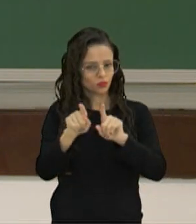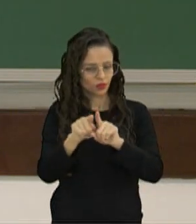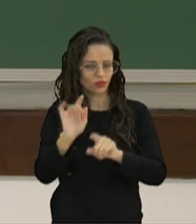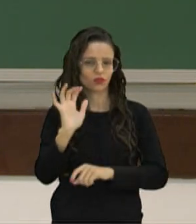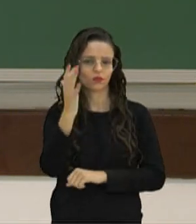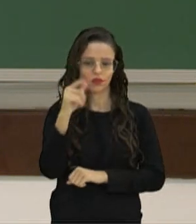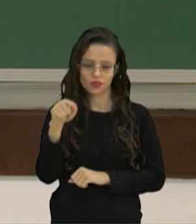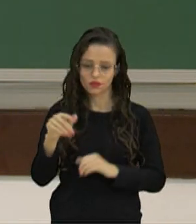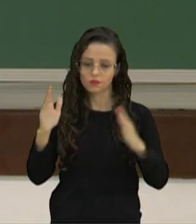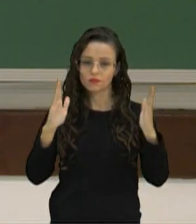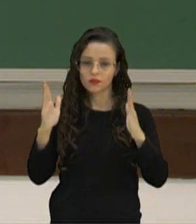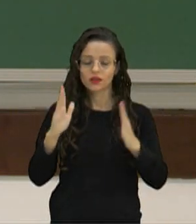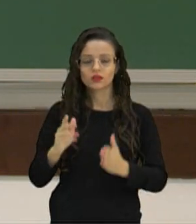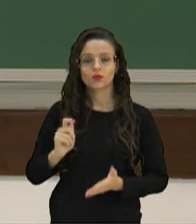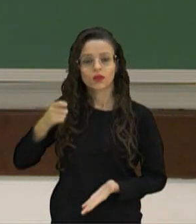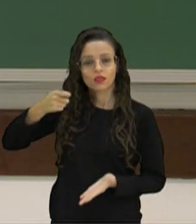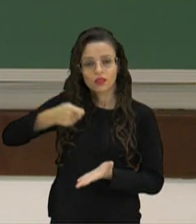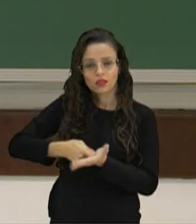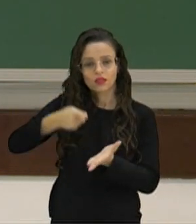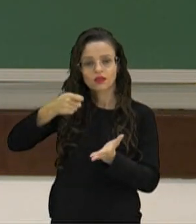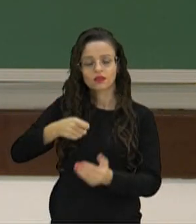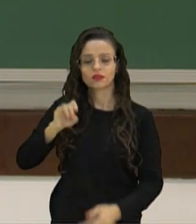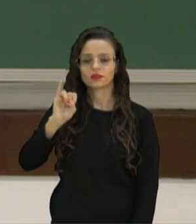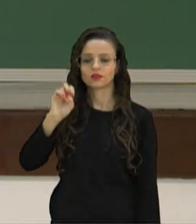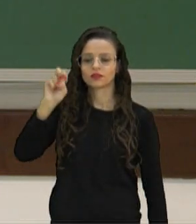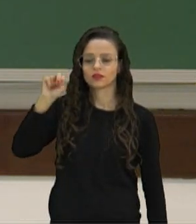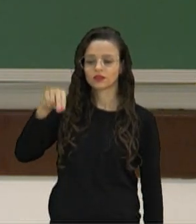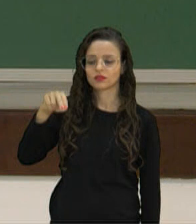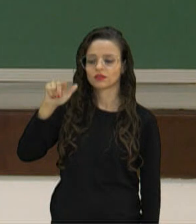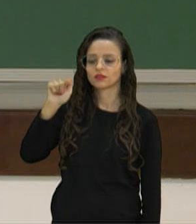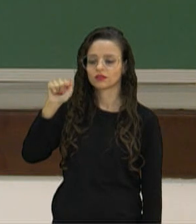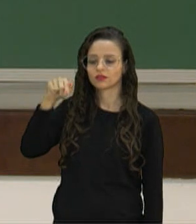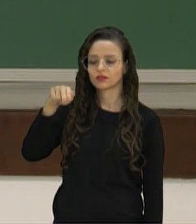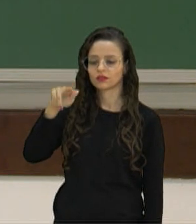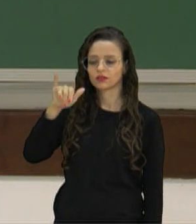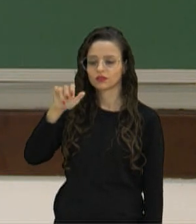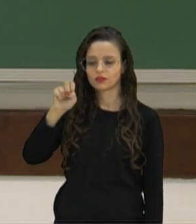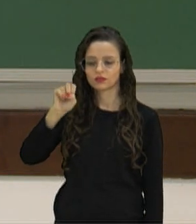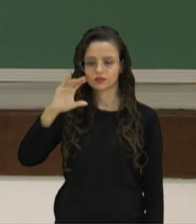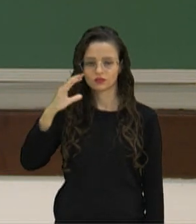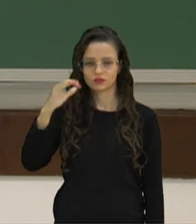período também foi a Inquisição da Igreja Católica, que era uma